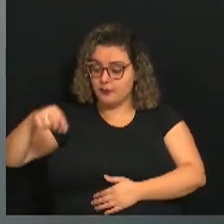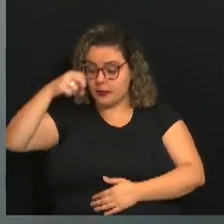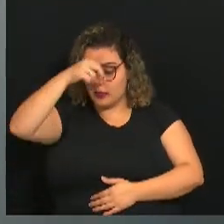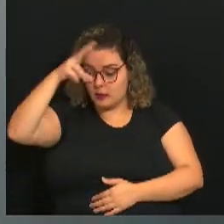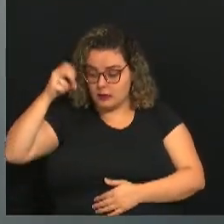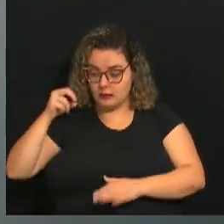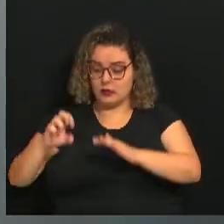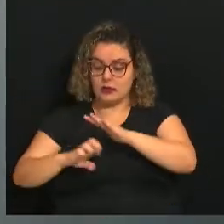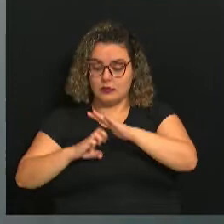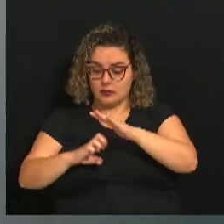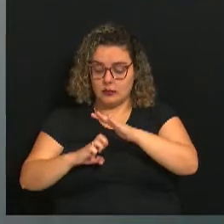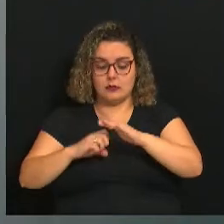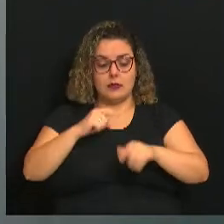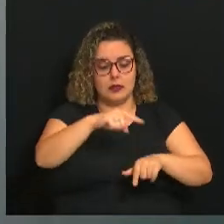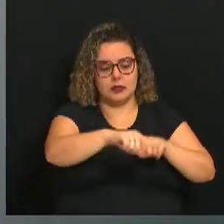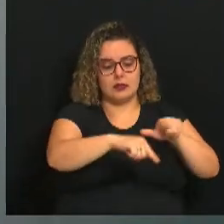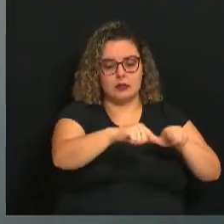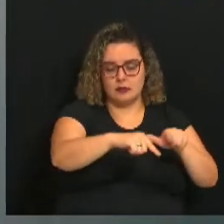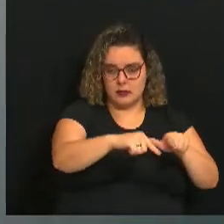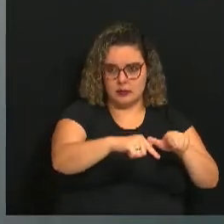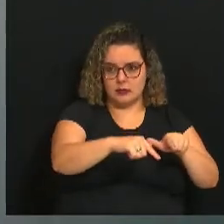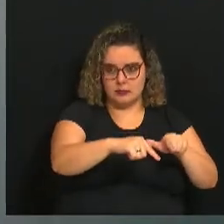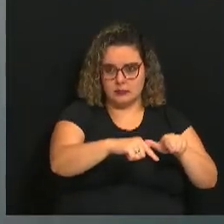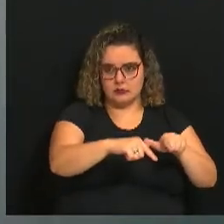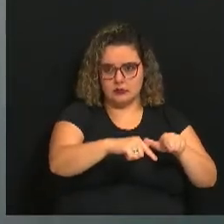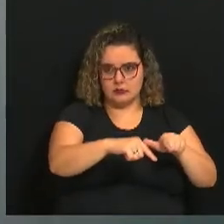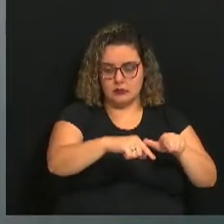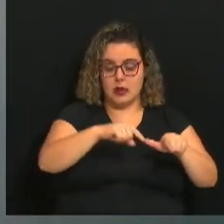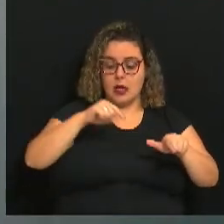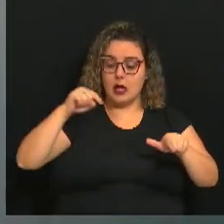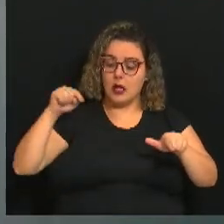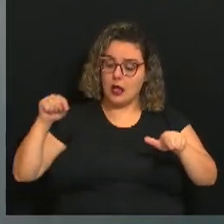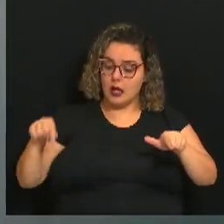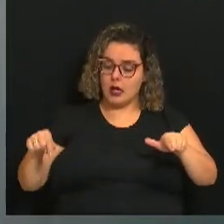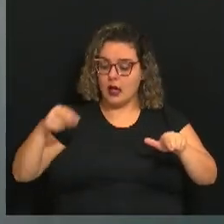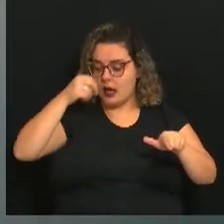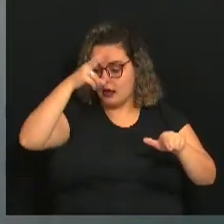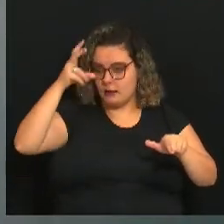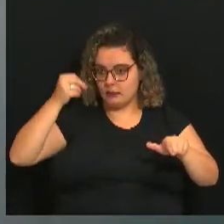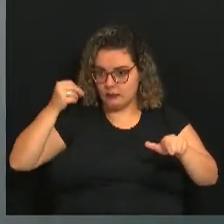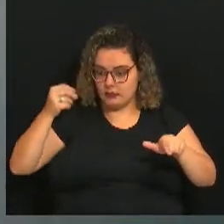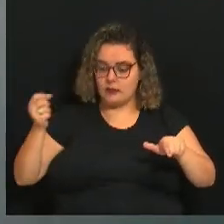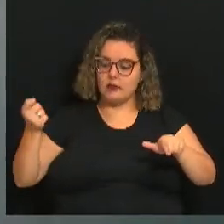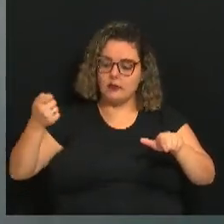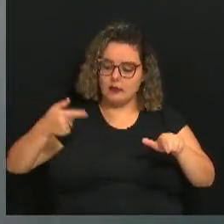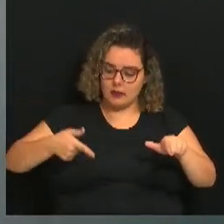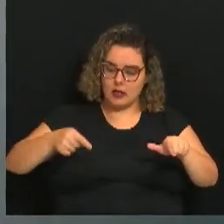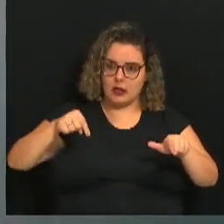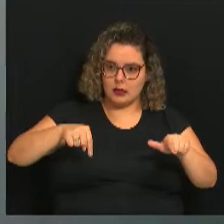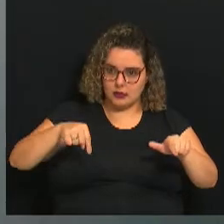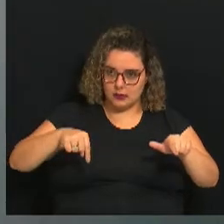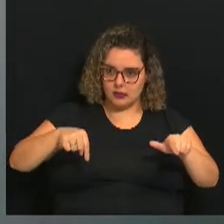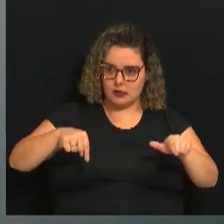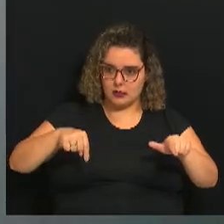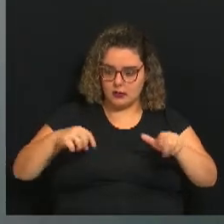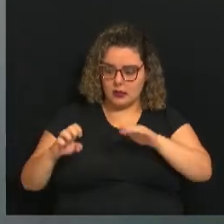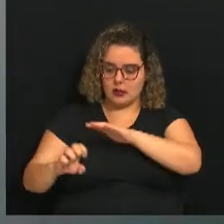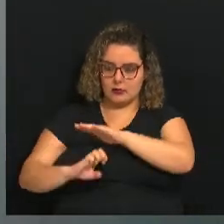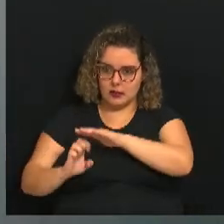trabalhadores. É verdade, atrasou vale transporte, atrasou vale alimentação